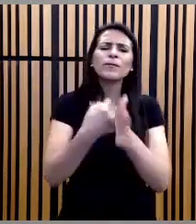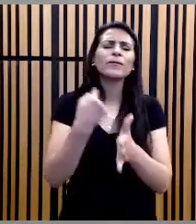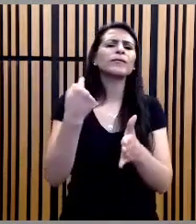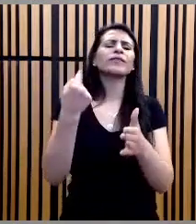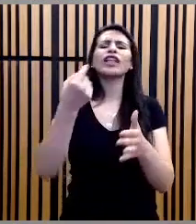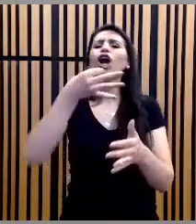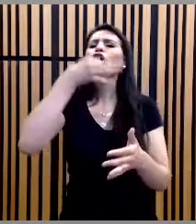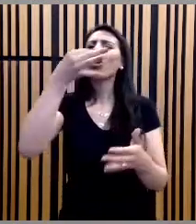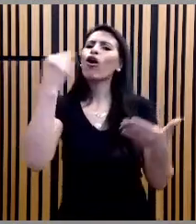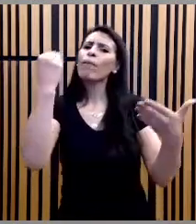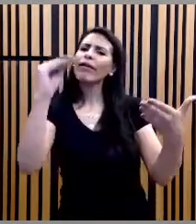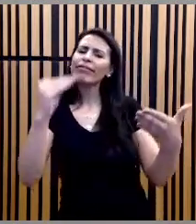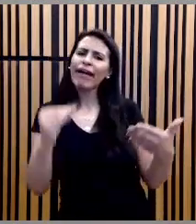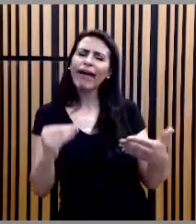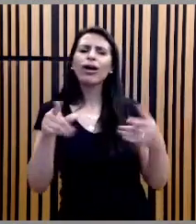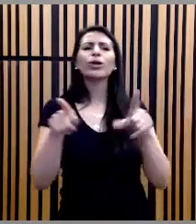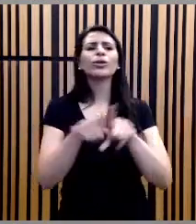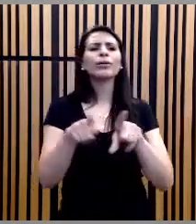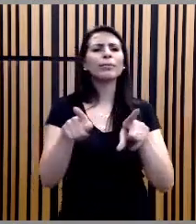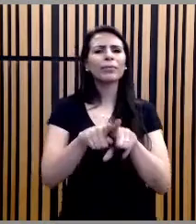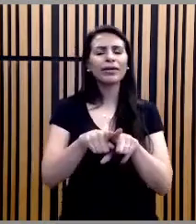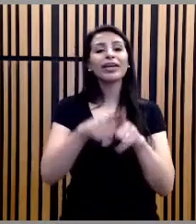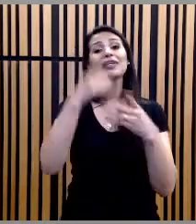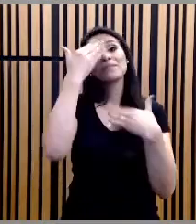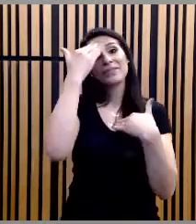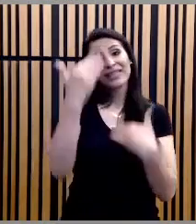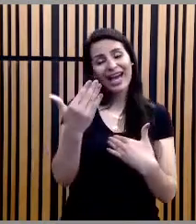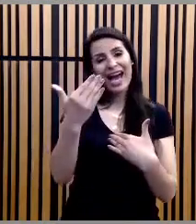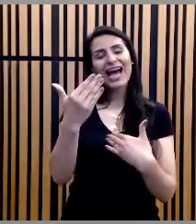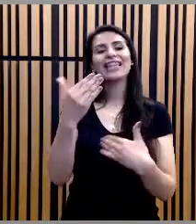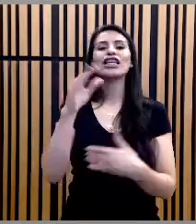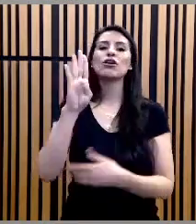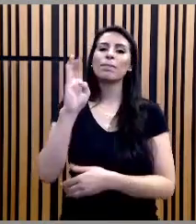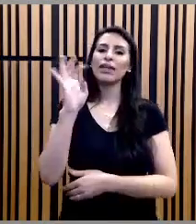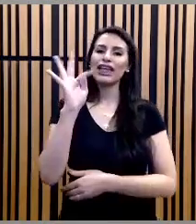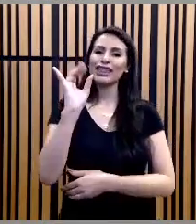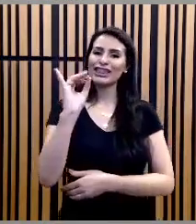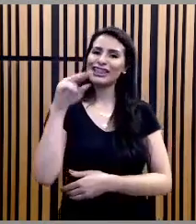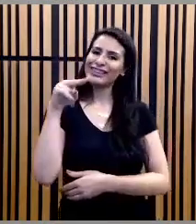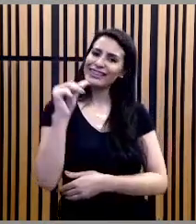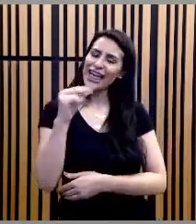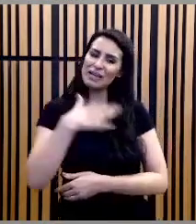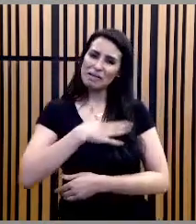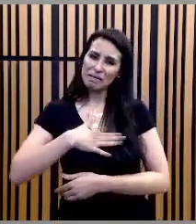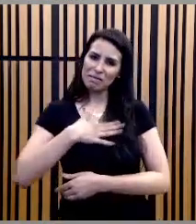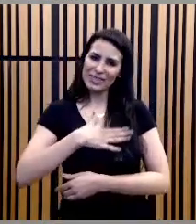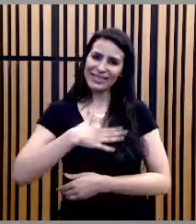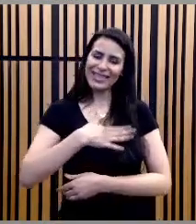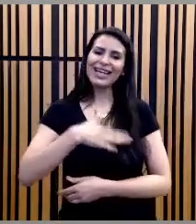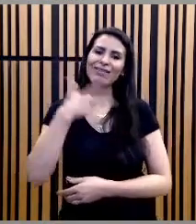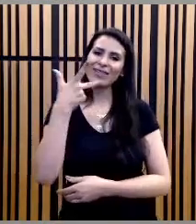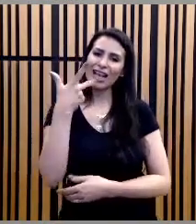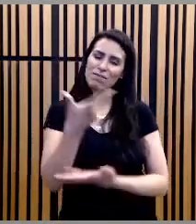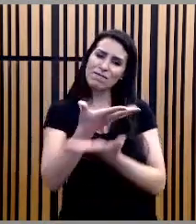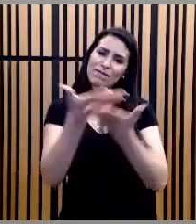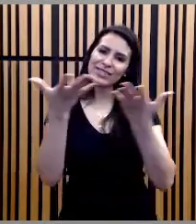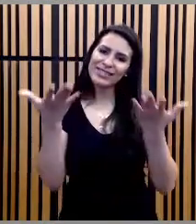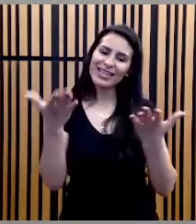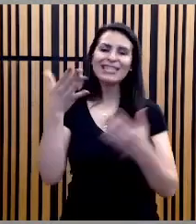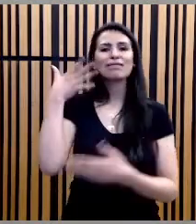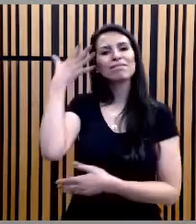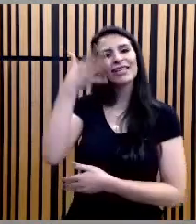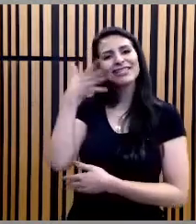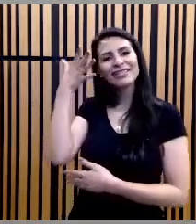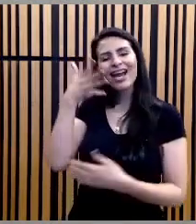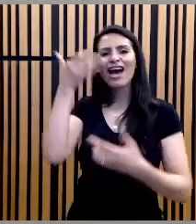os comentários. Obrigada, Bettina. É um prazer poder falar para vocês aí, palestrar, enfim,